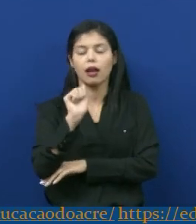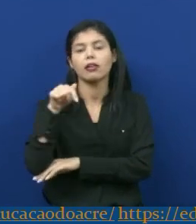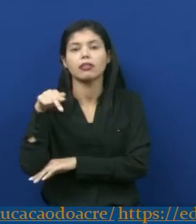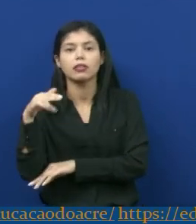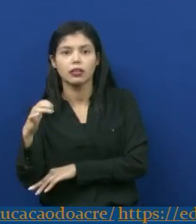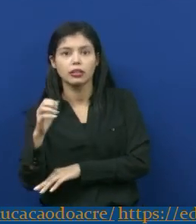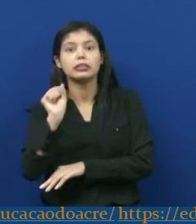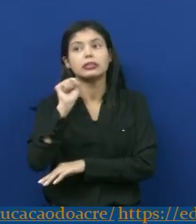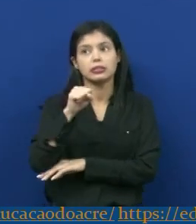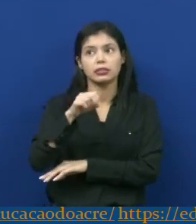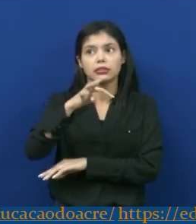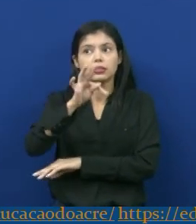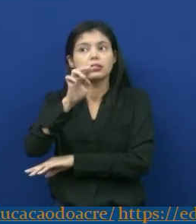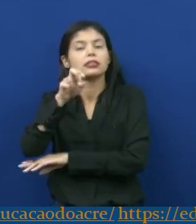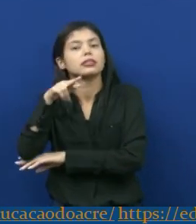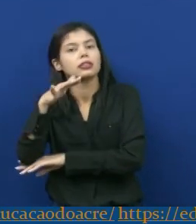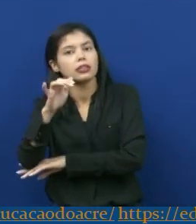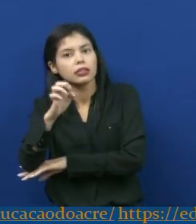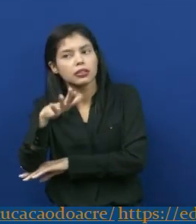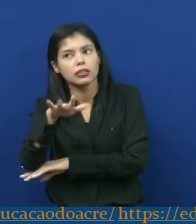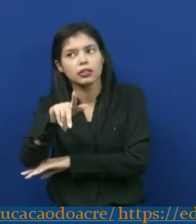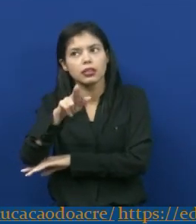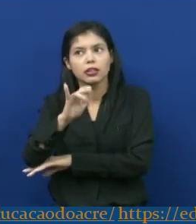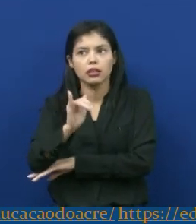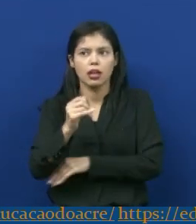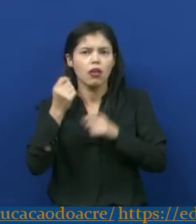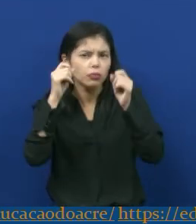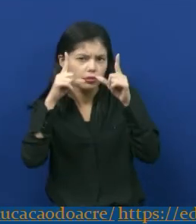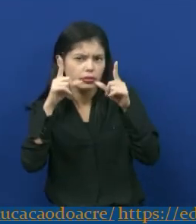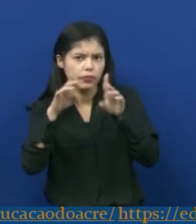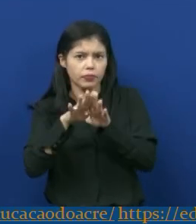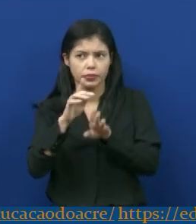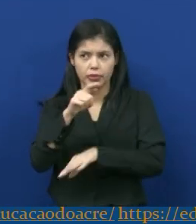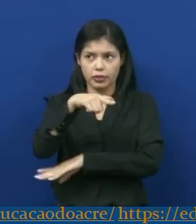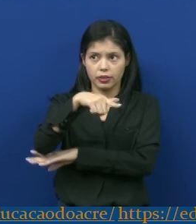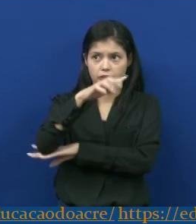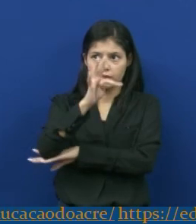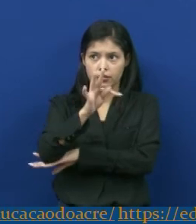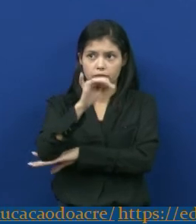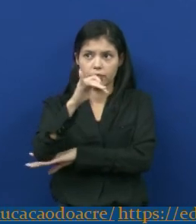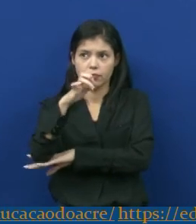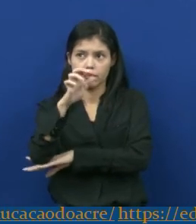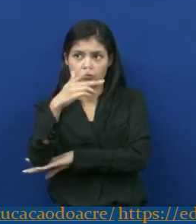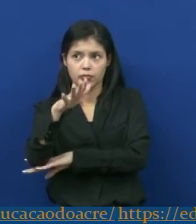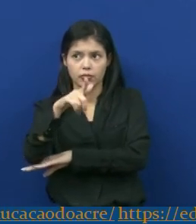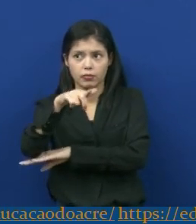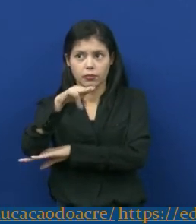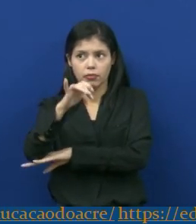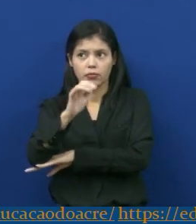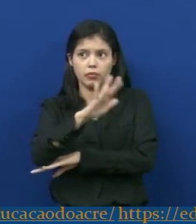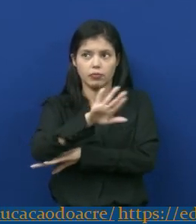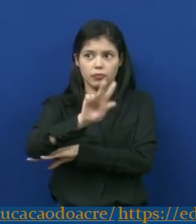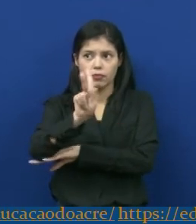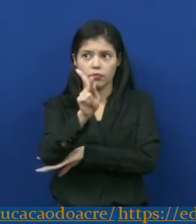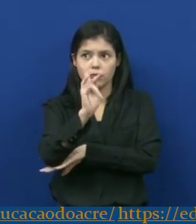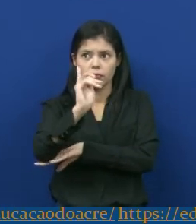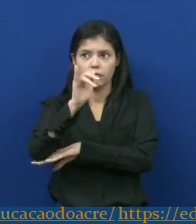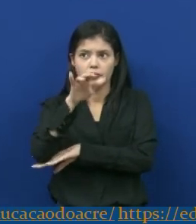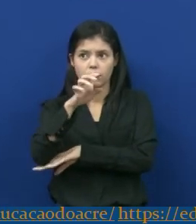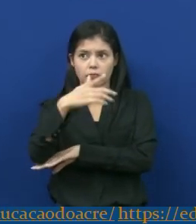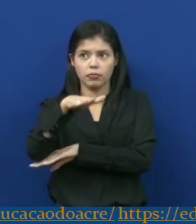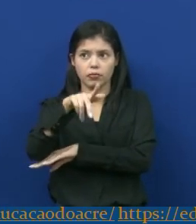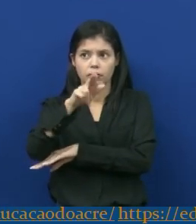que, certo? Uma observação, as perífrases tiene que e hay que, elas sempre são seguidas de um